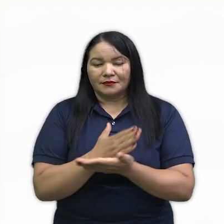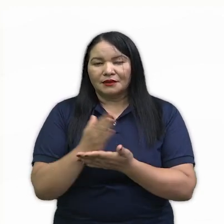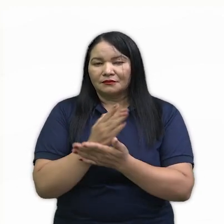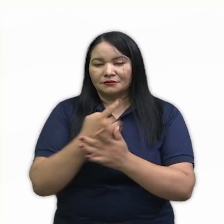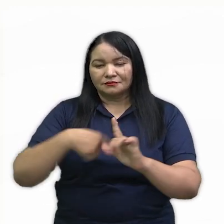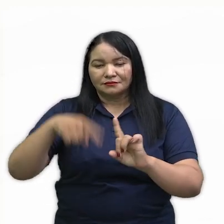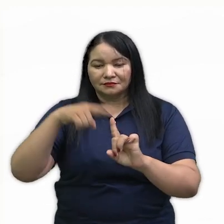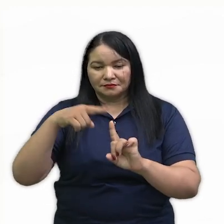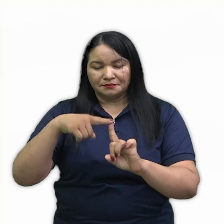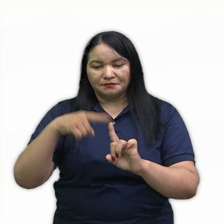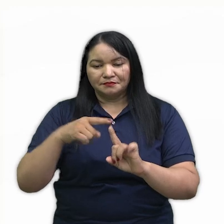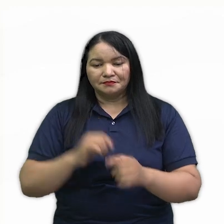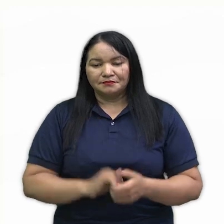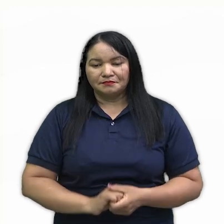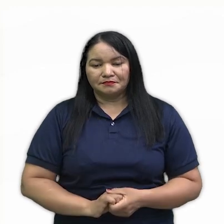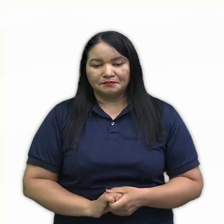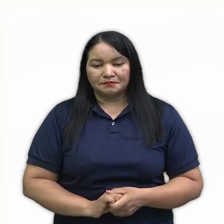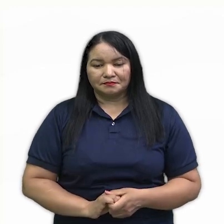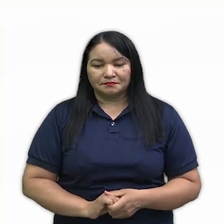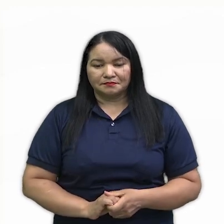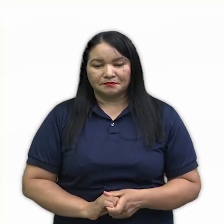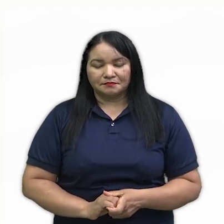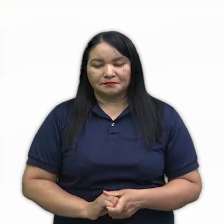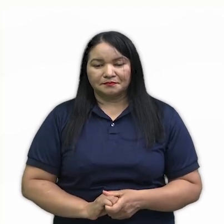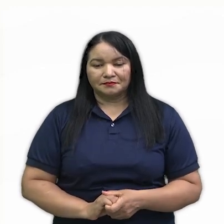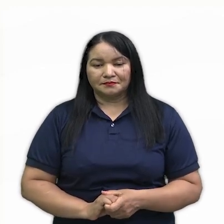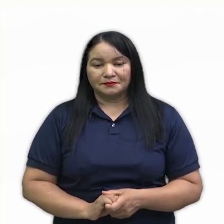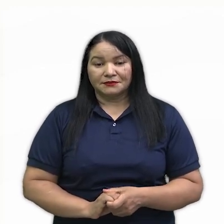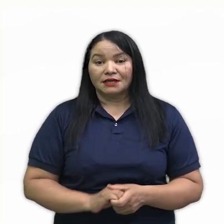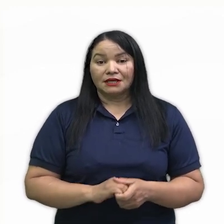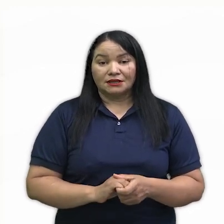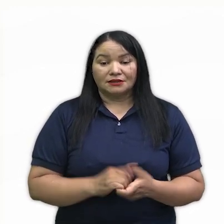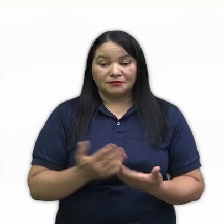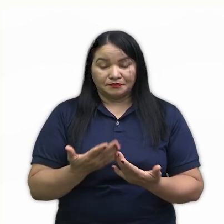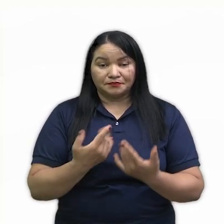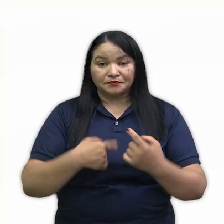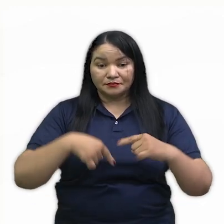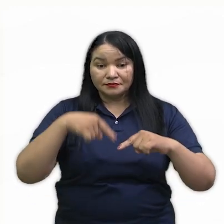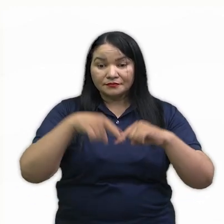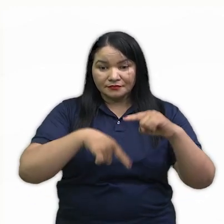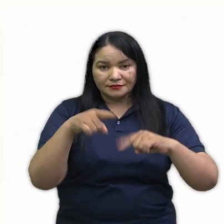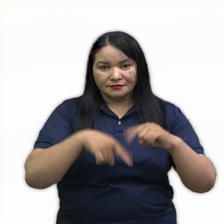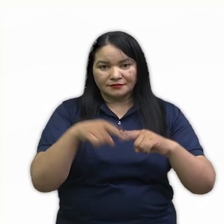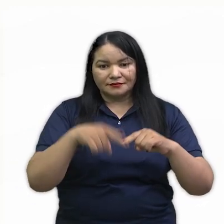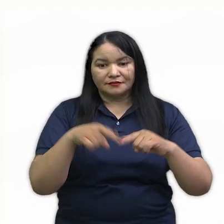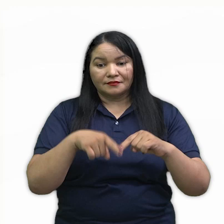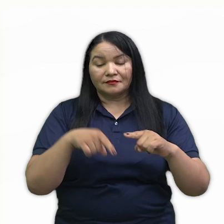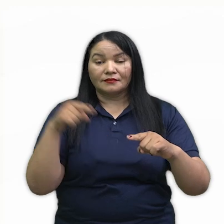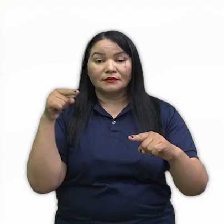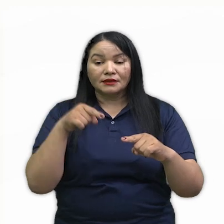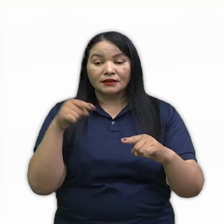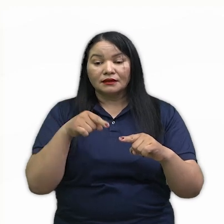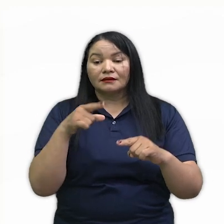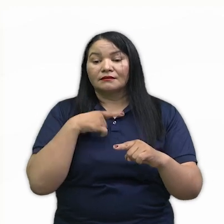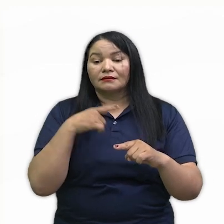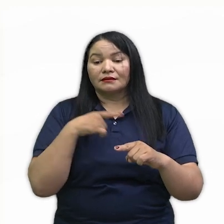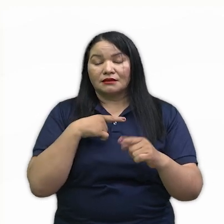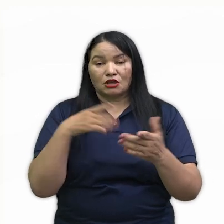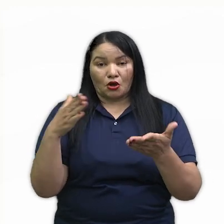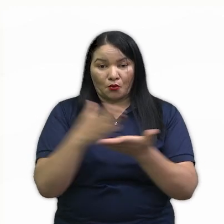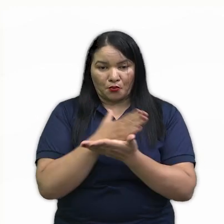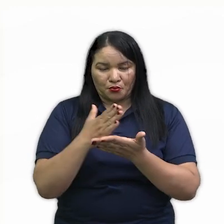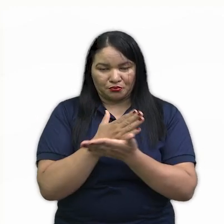tipos de sequências. Olha só, quanto à natureza de seus elementos. Então nós temos aqui